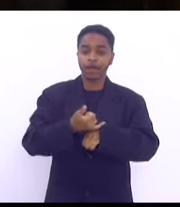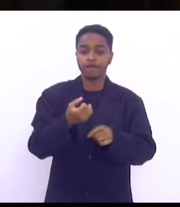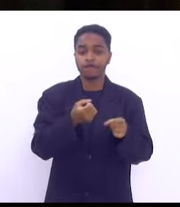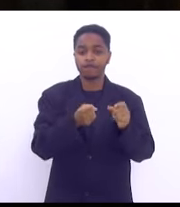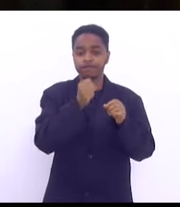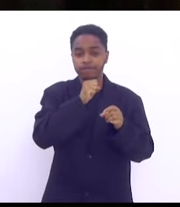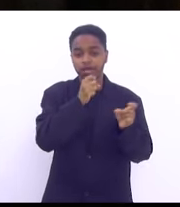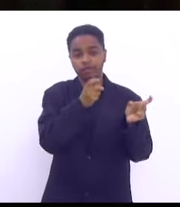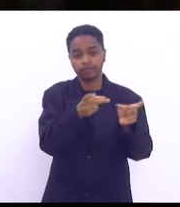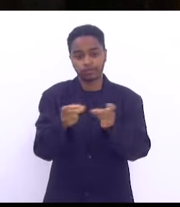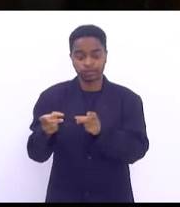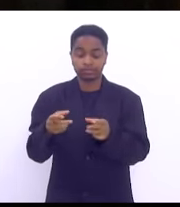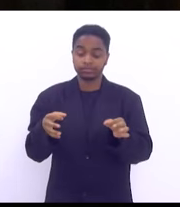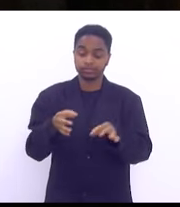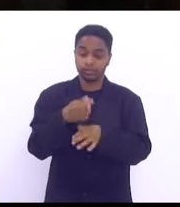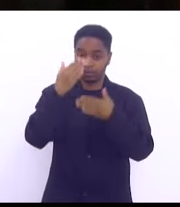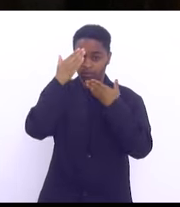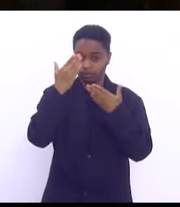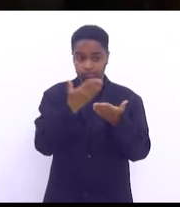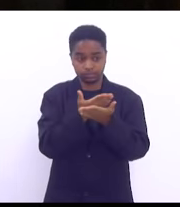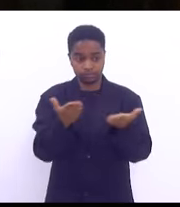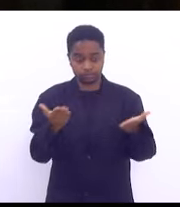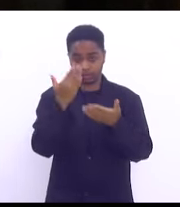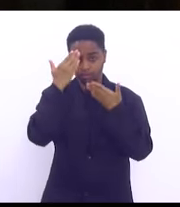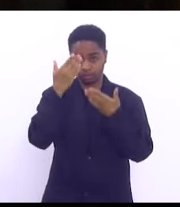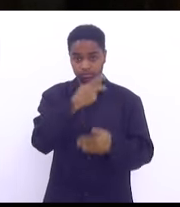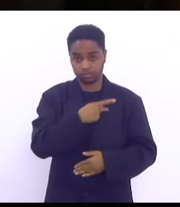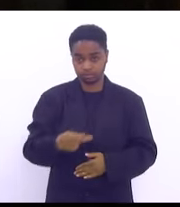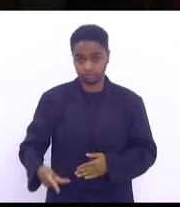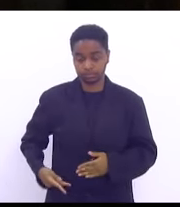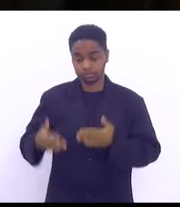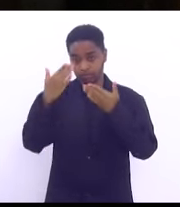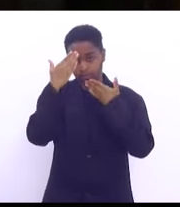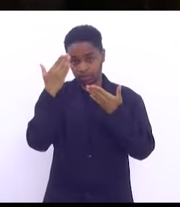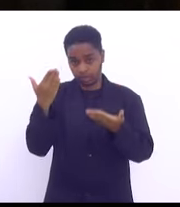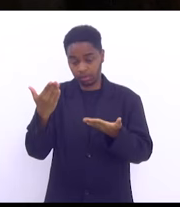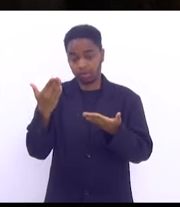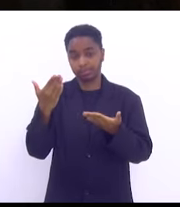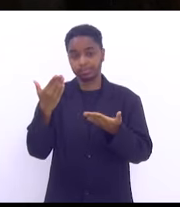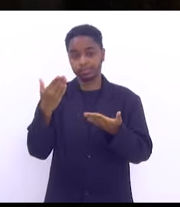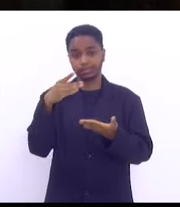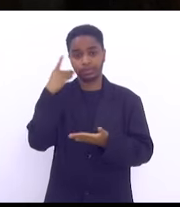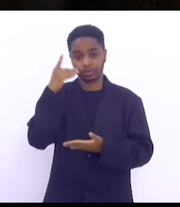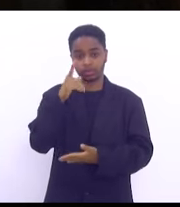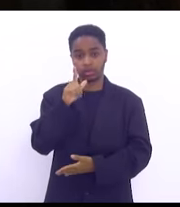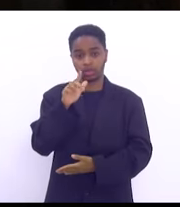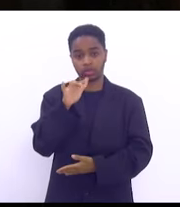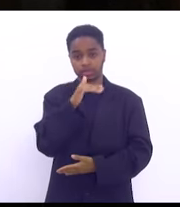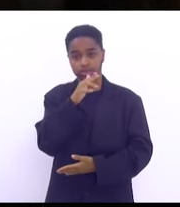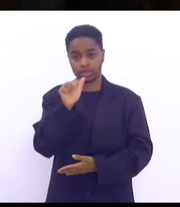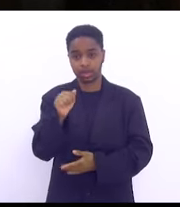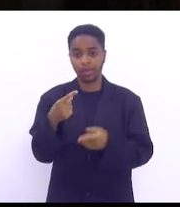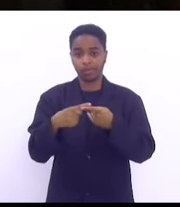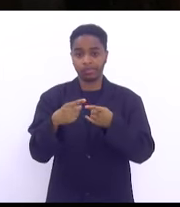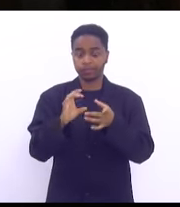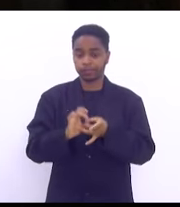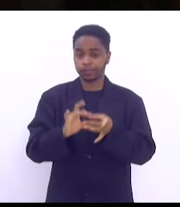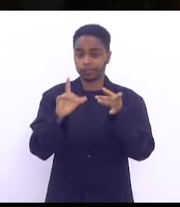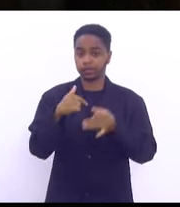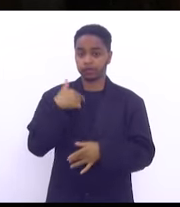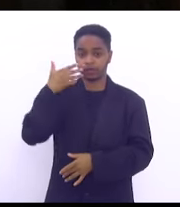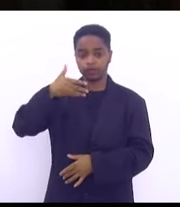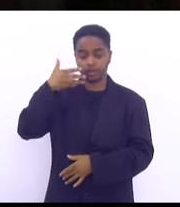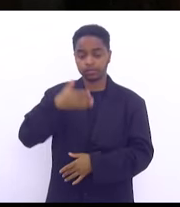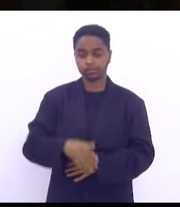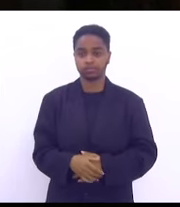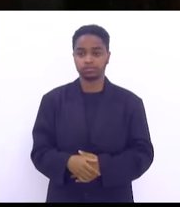Tenho dito muito obrigado. Obrigado, presidente Val, obrigado, senhores. Obrigado, deputada Lucinha, por me ceder o